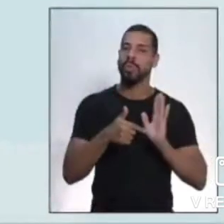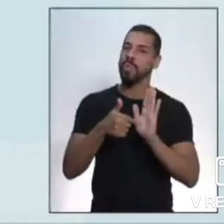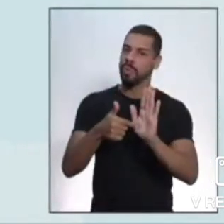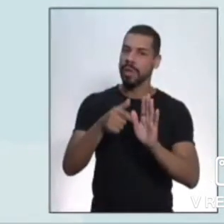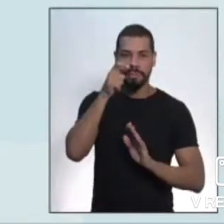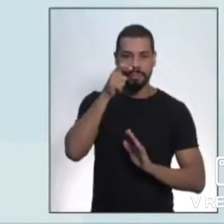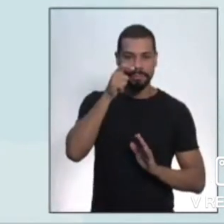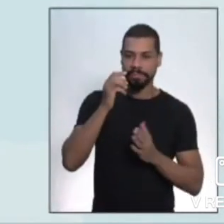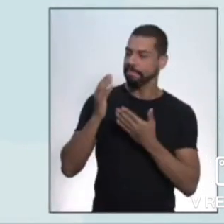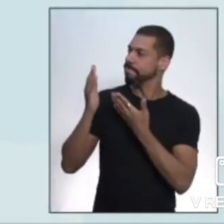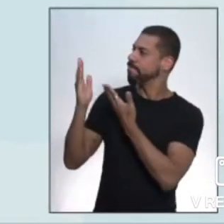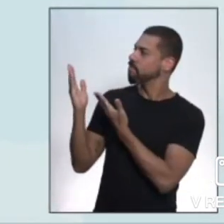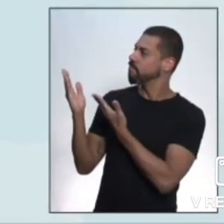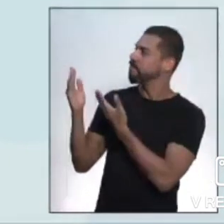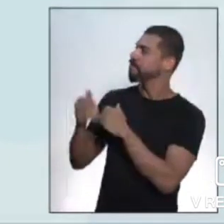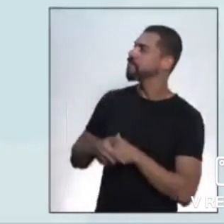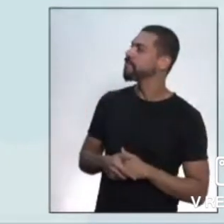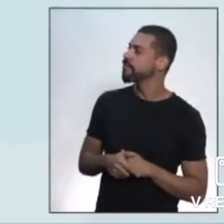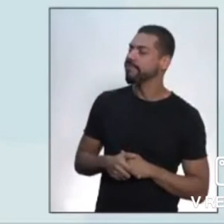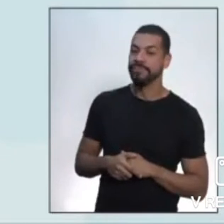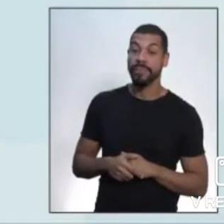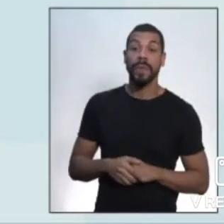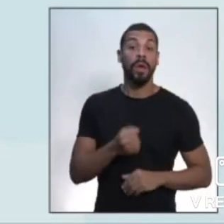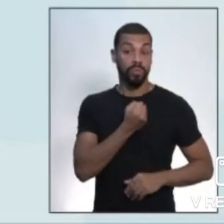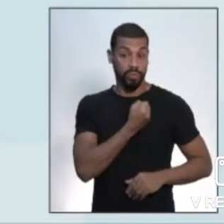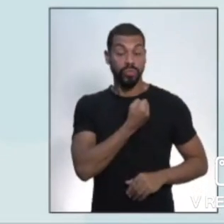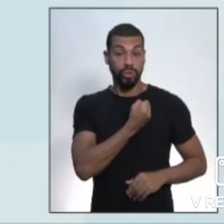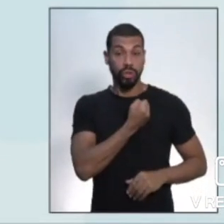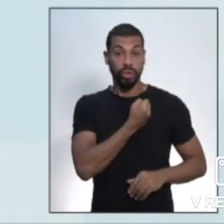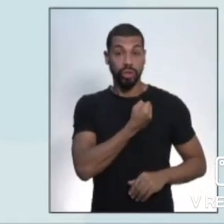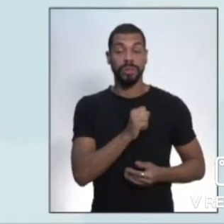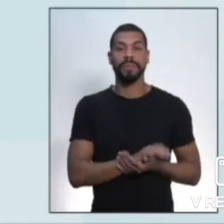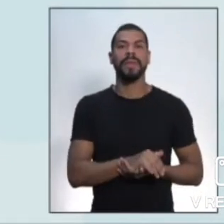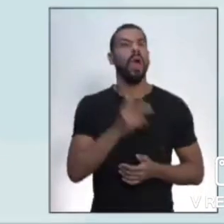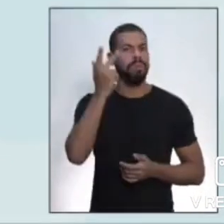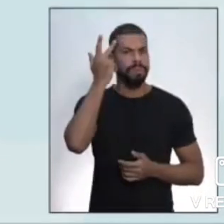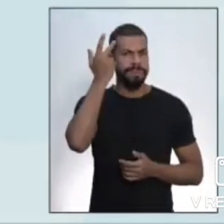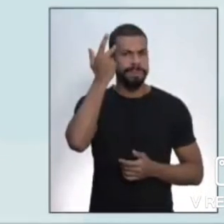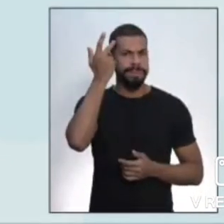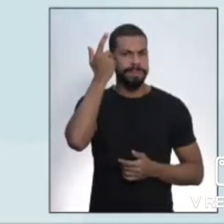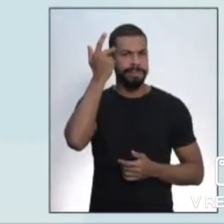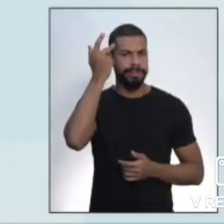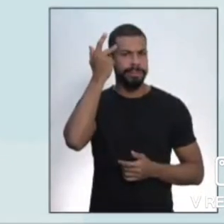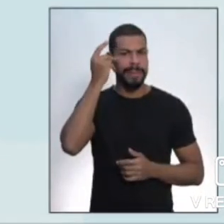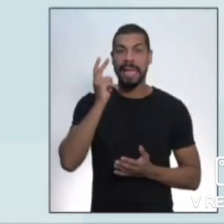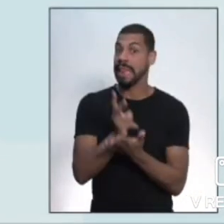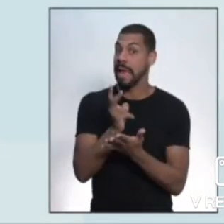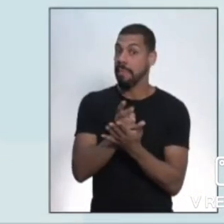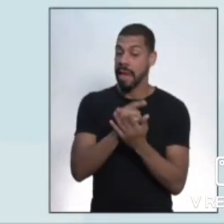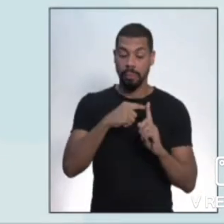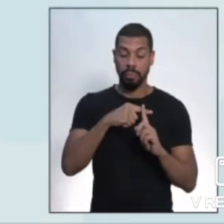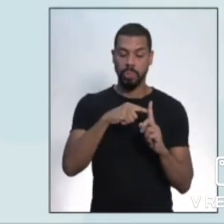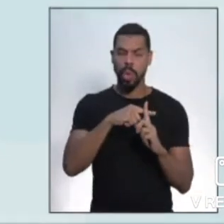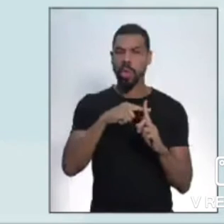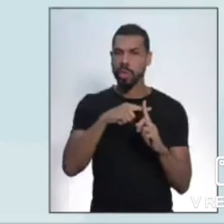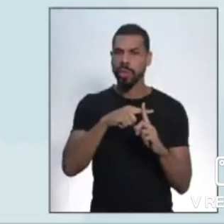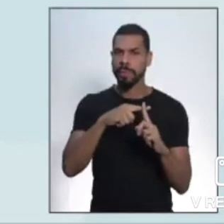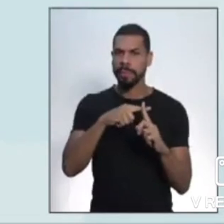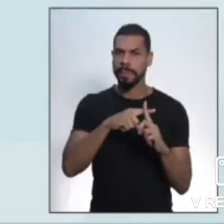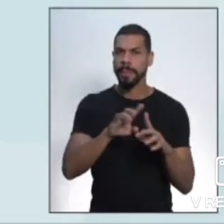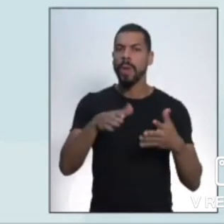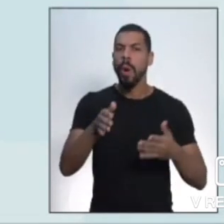seguir. Então, sempre em números reais, né? Números naturais inteiros positivos. Então, eu quero saber